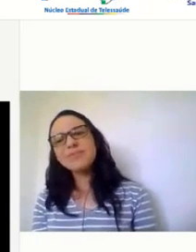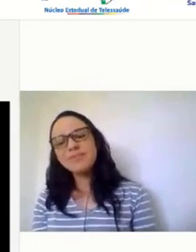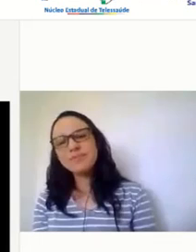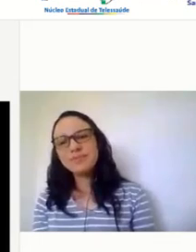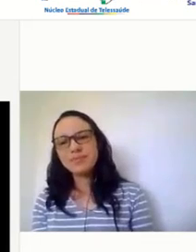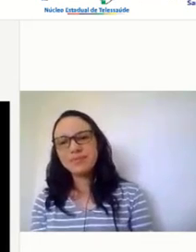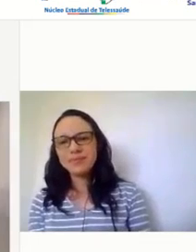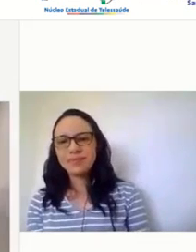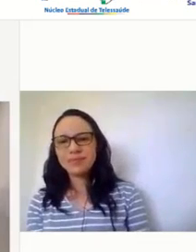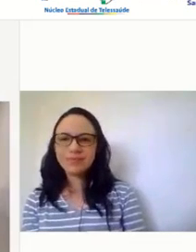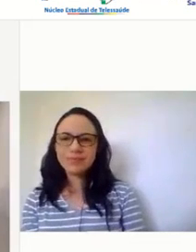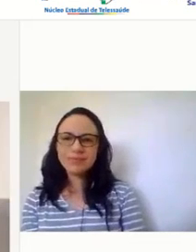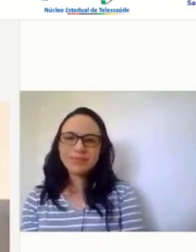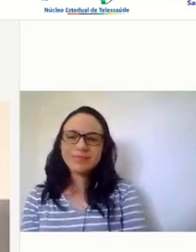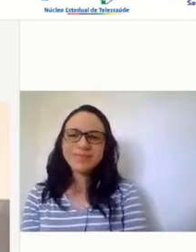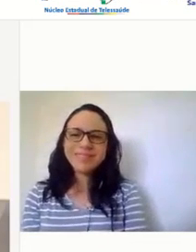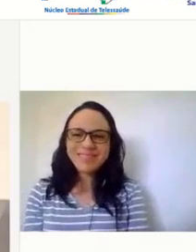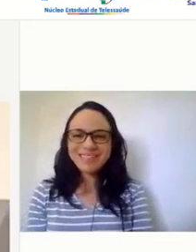pronto